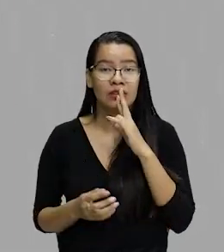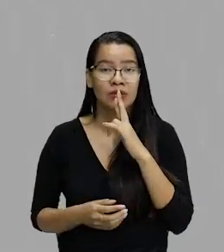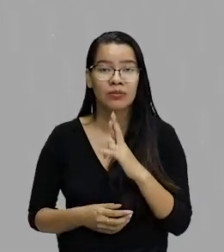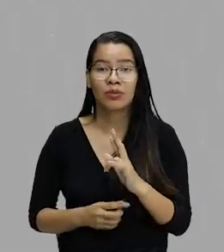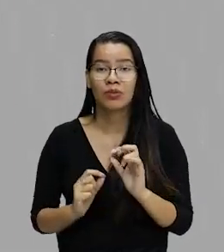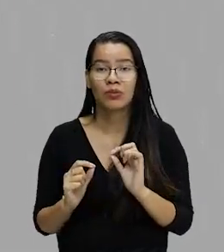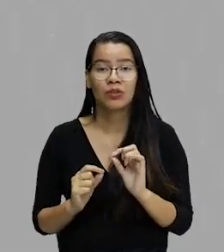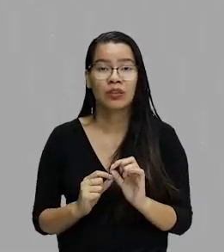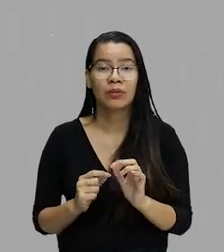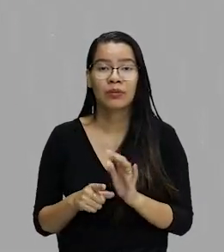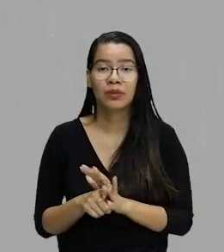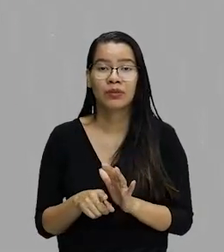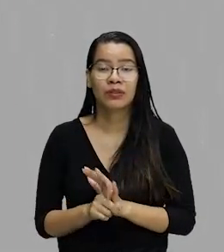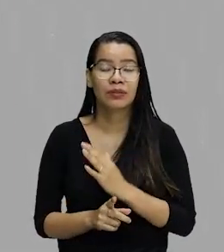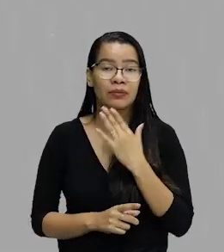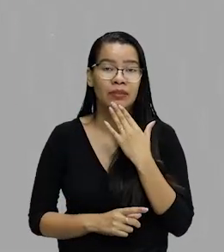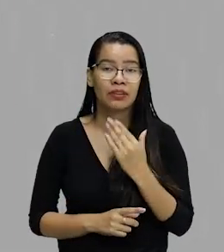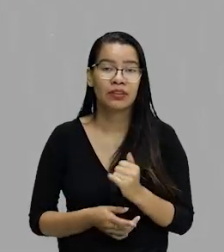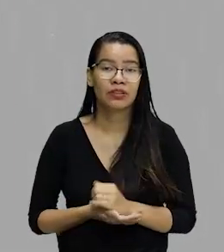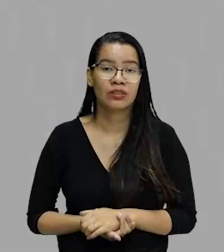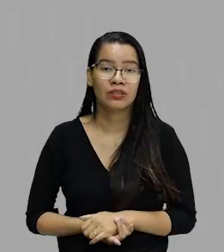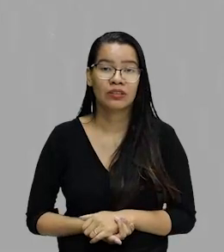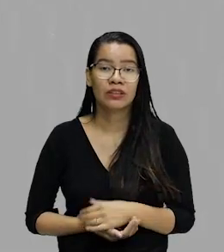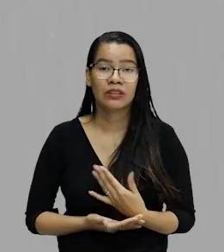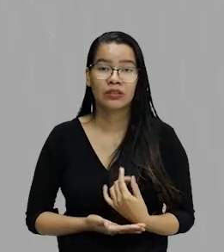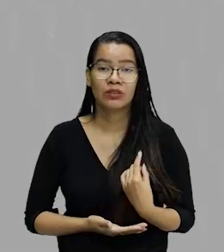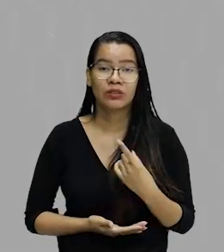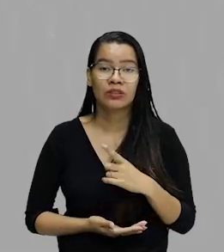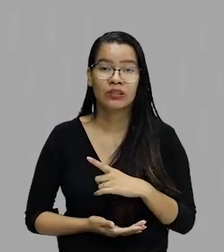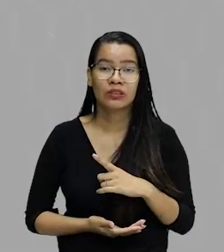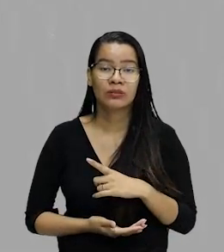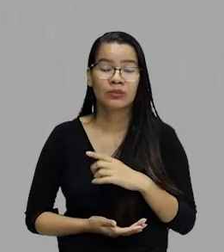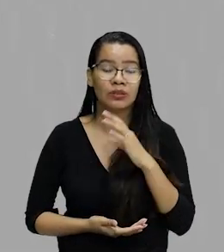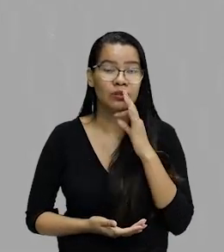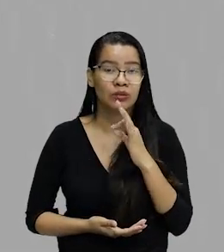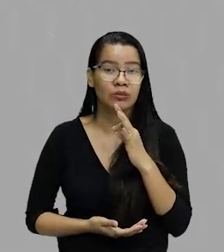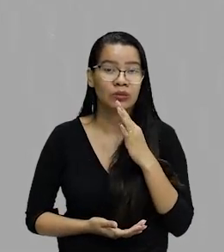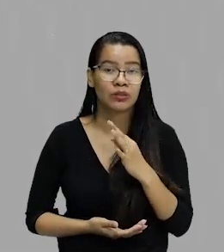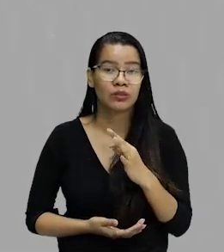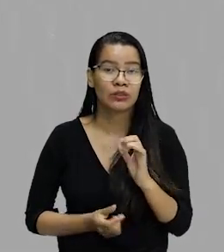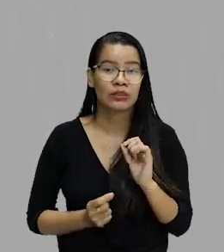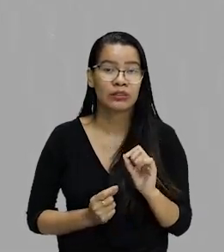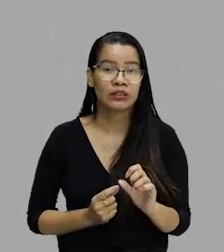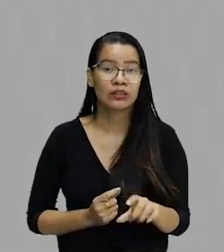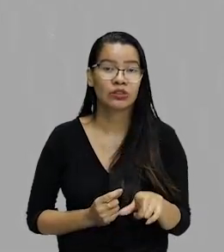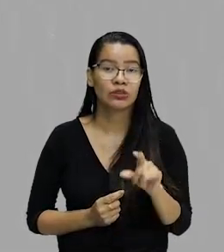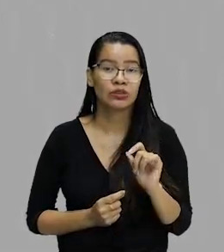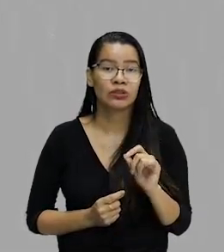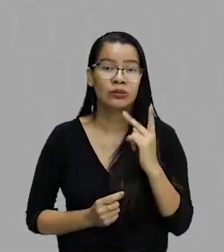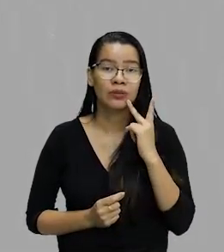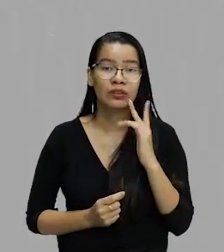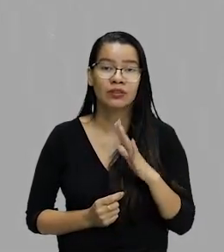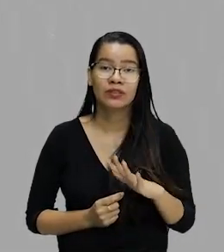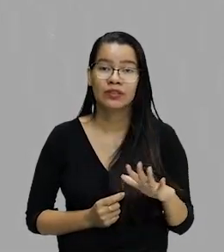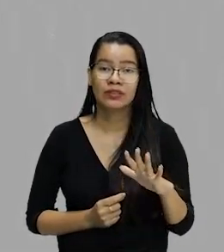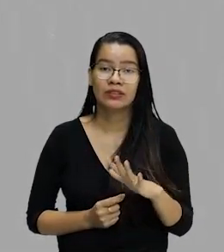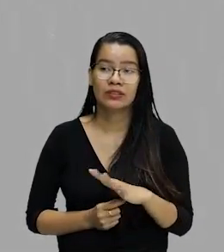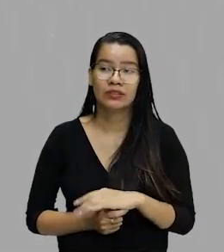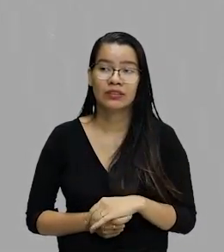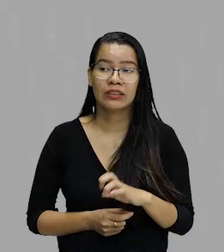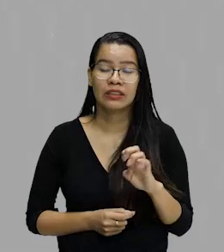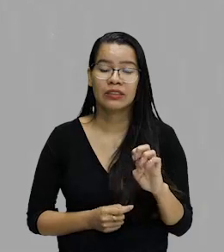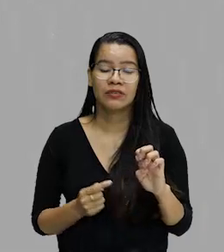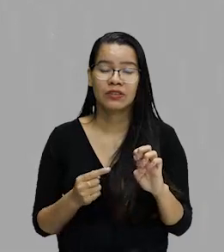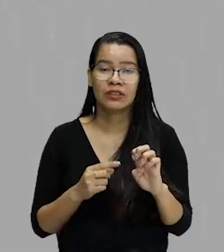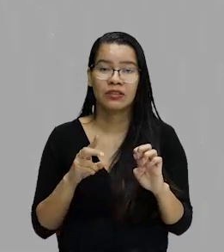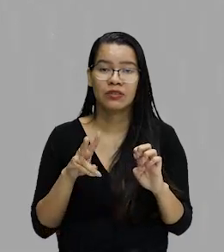comando pede, tá? Então, nós temos aqui a sugestão de assinalá-la para vocês. A letra E, vocês vão marcar a